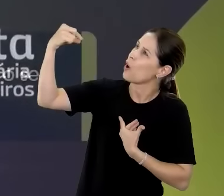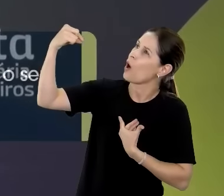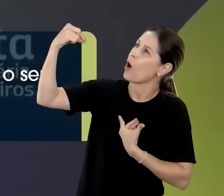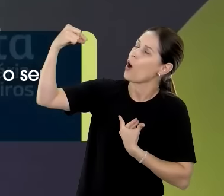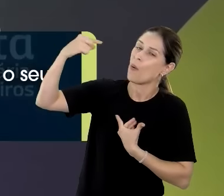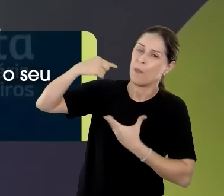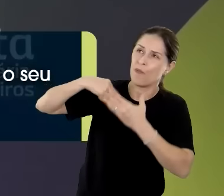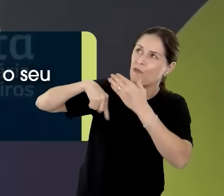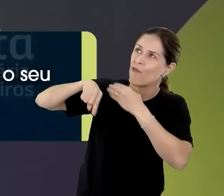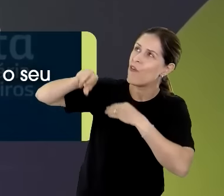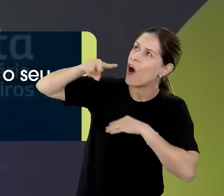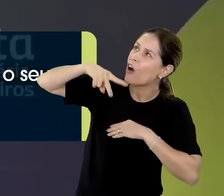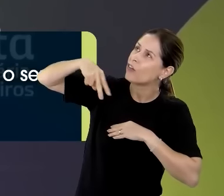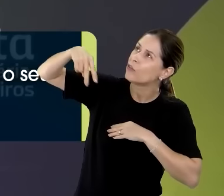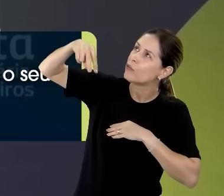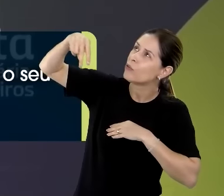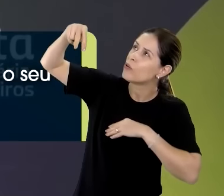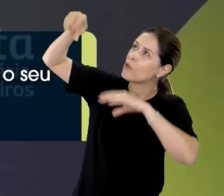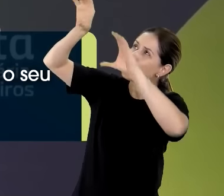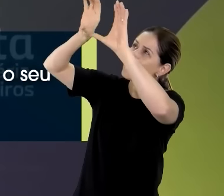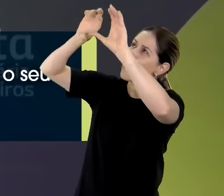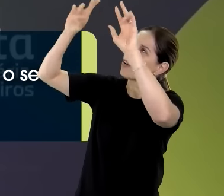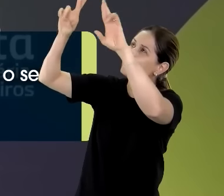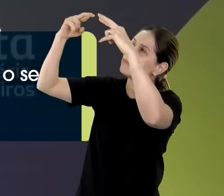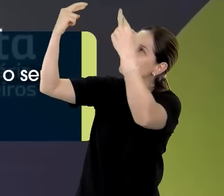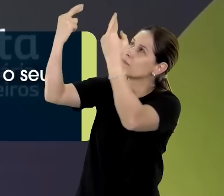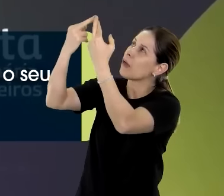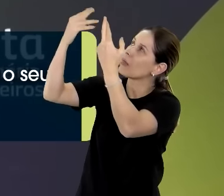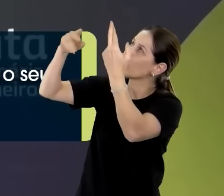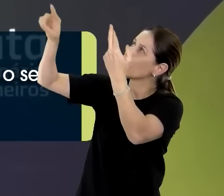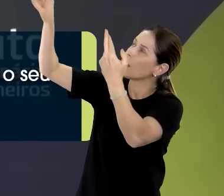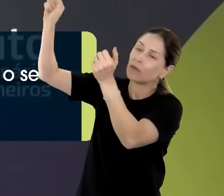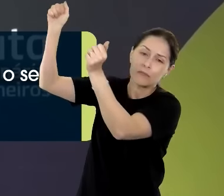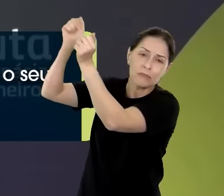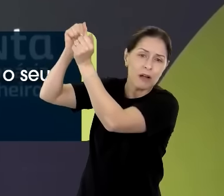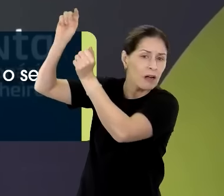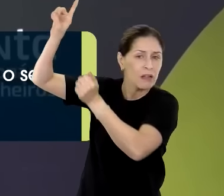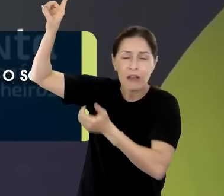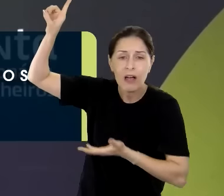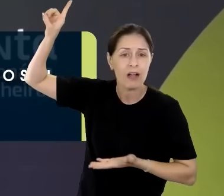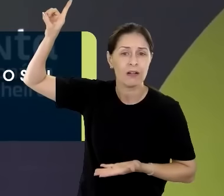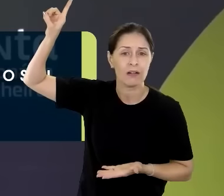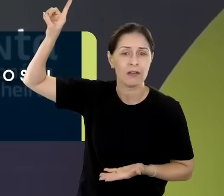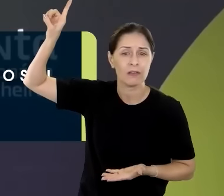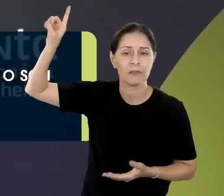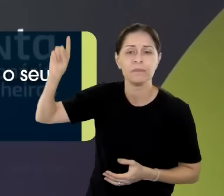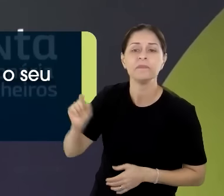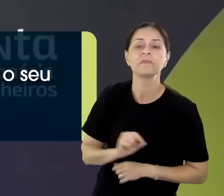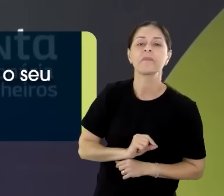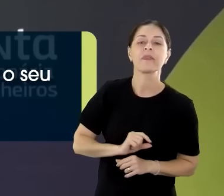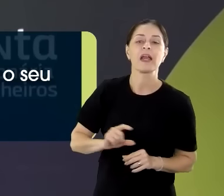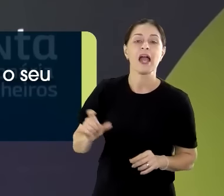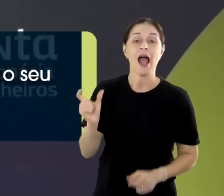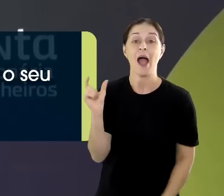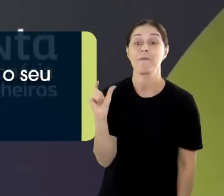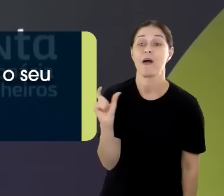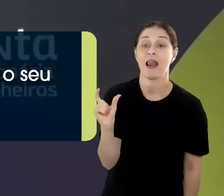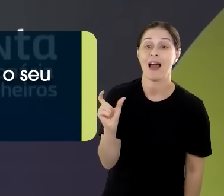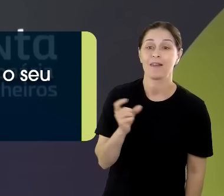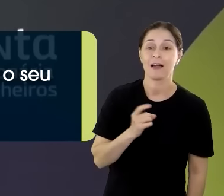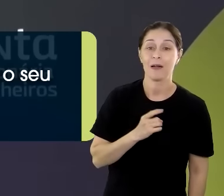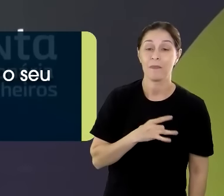Não temais, a palavra temer é não ter medo, não tenham medo, ó pequenino